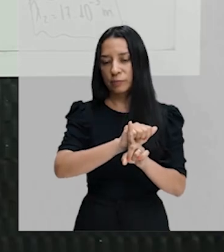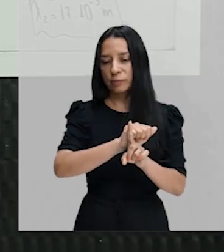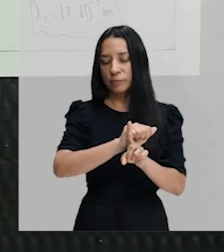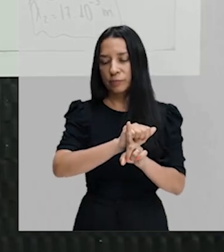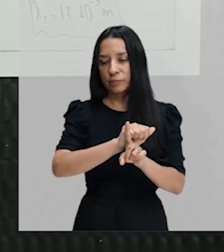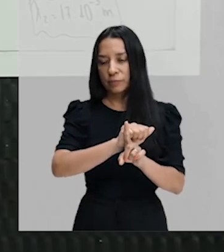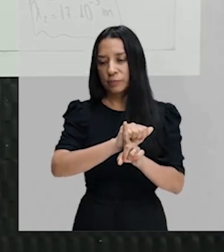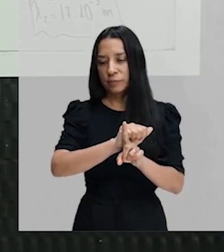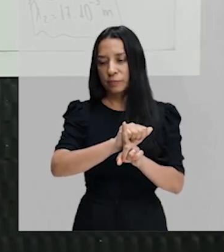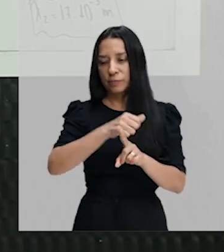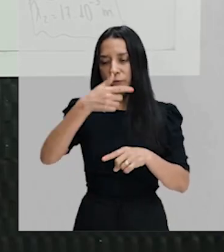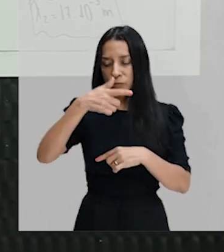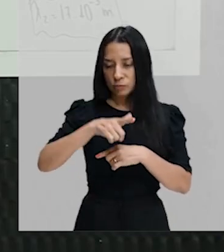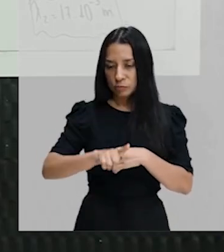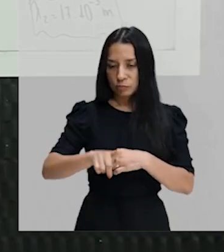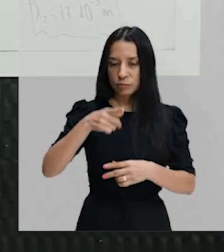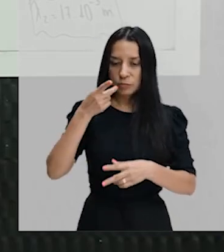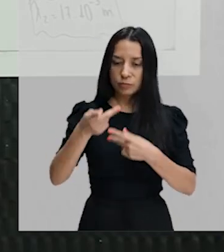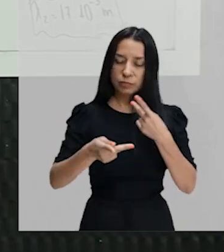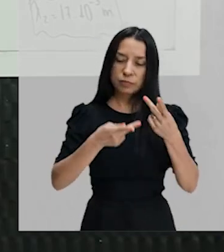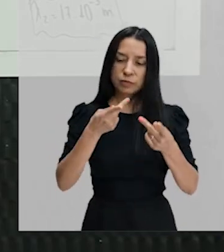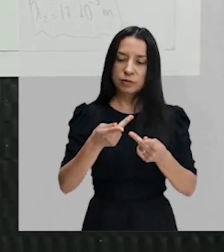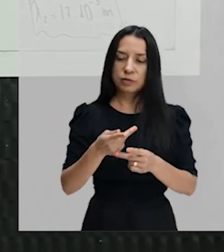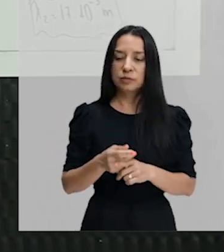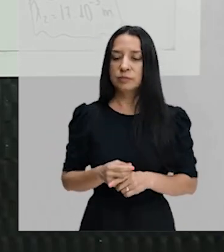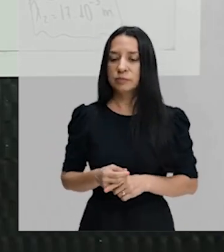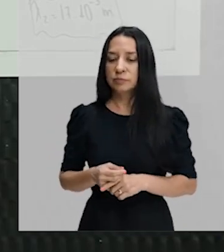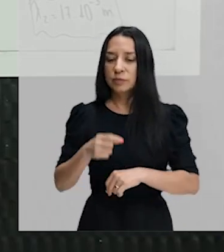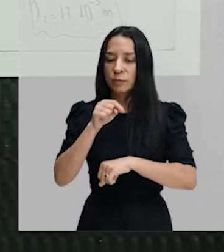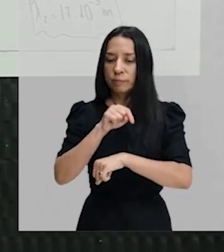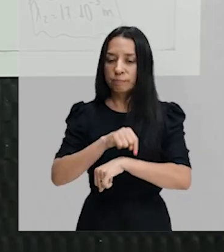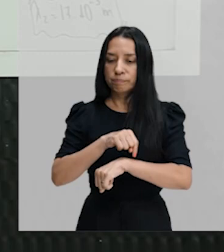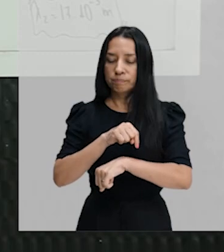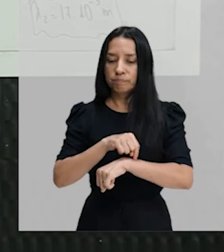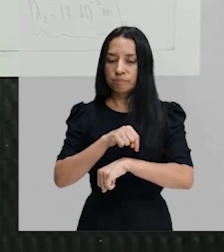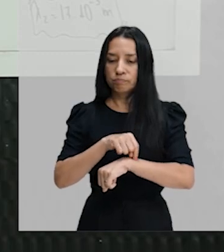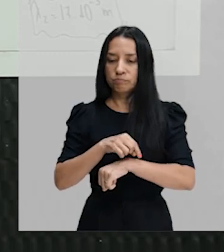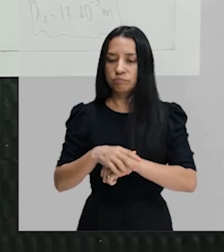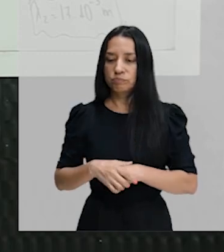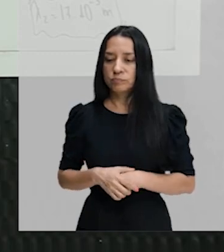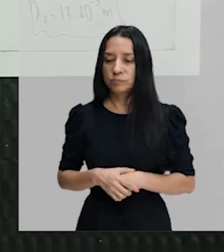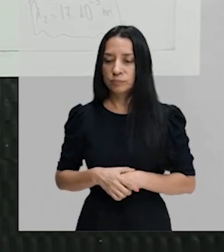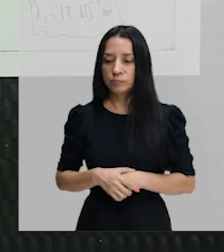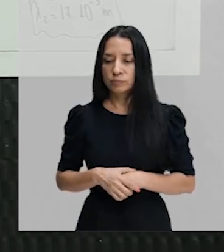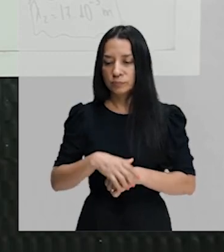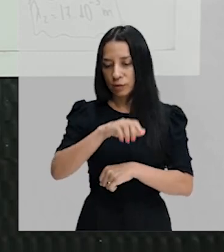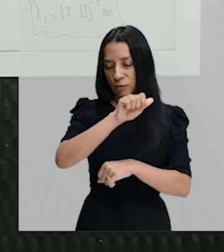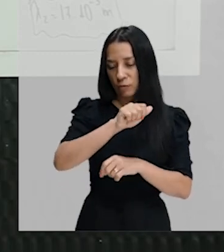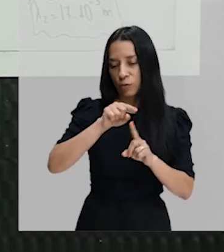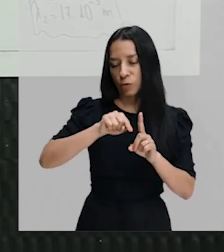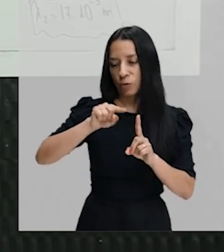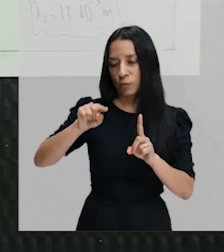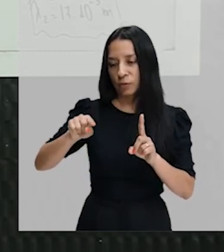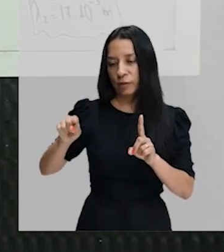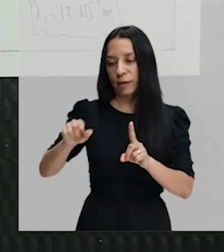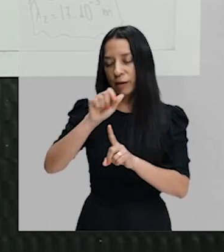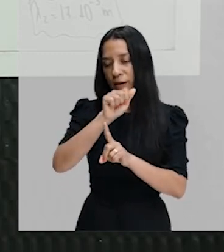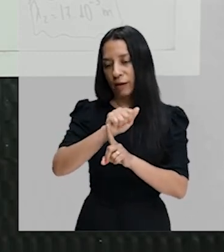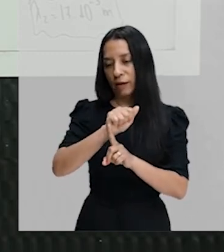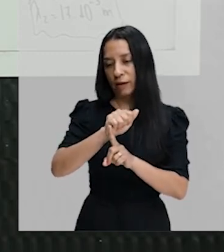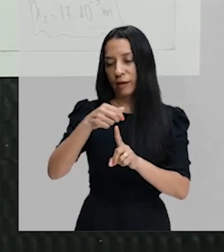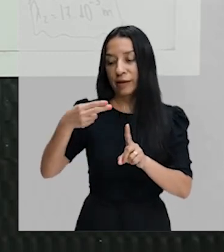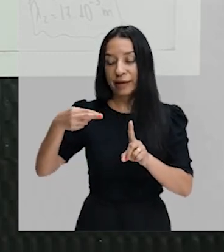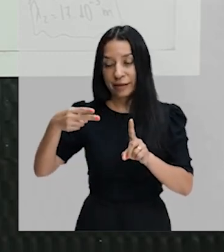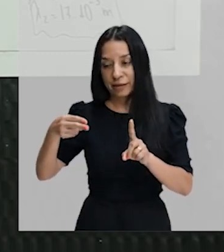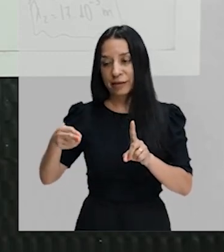aí ele afirma novamente né Então o período da onda A é igual o período da